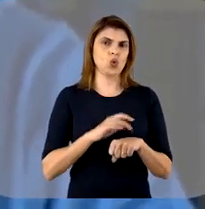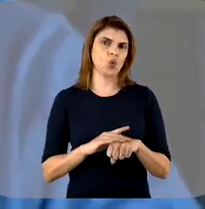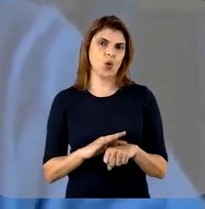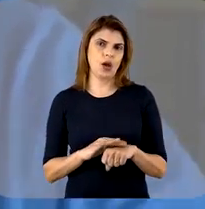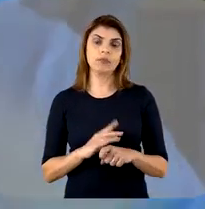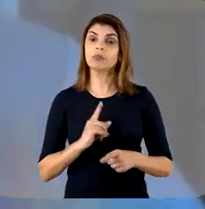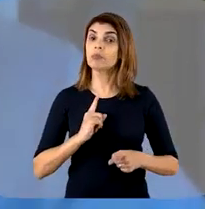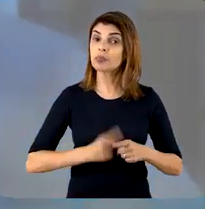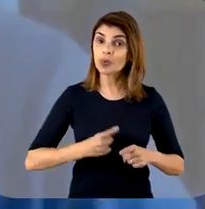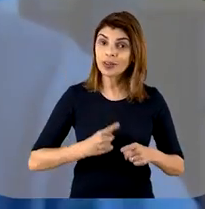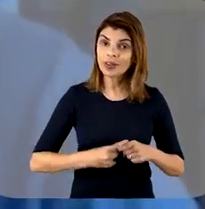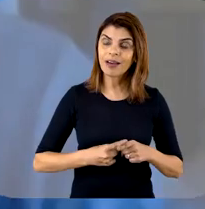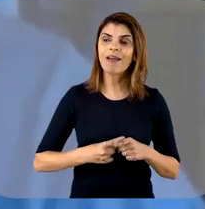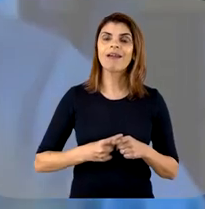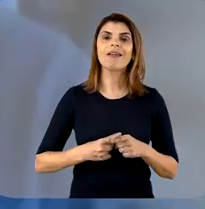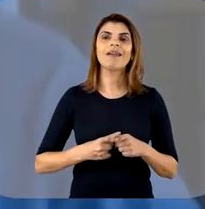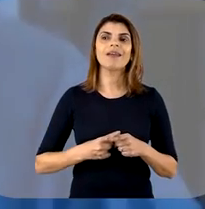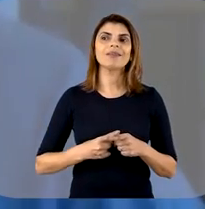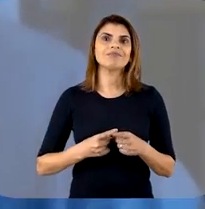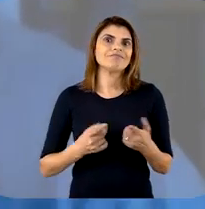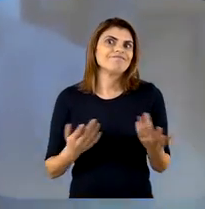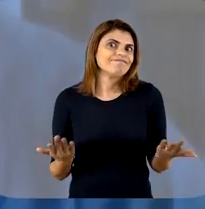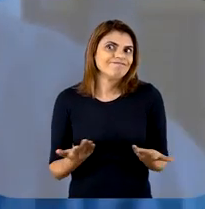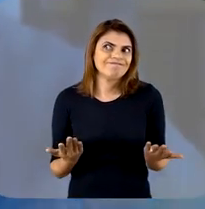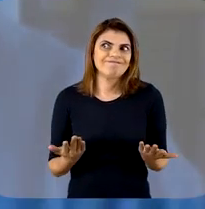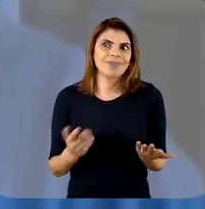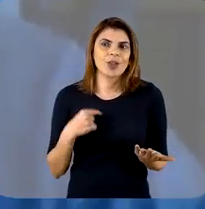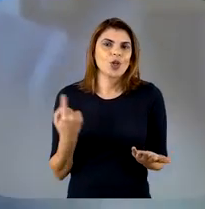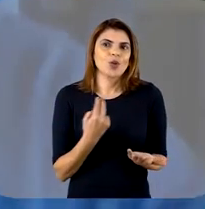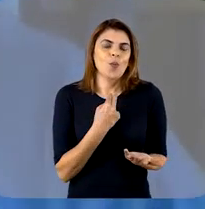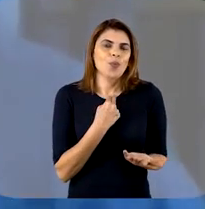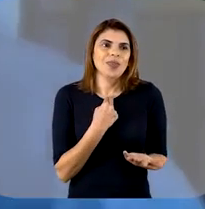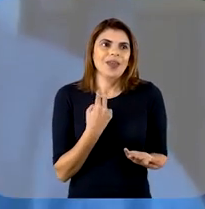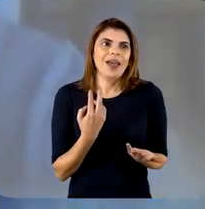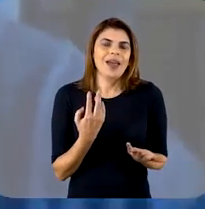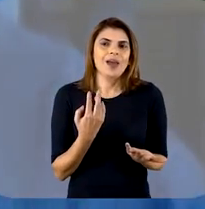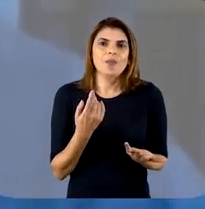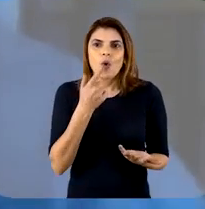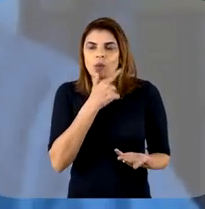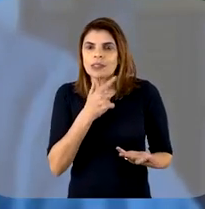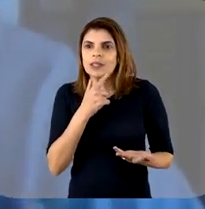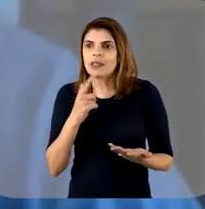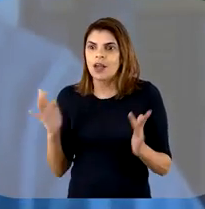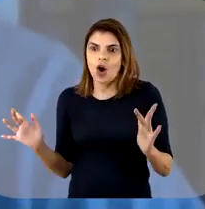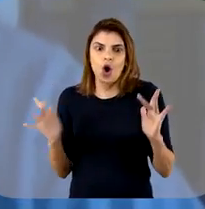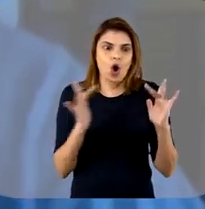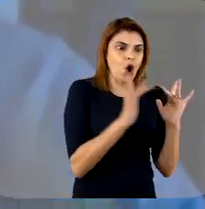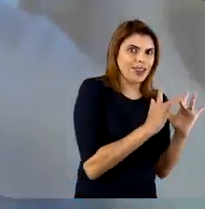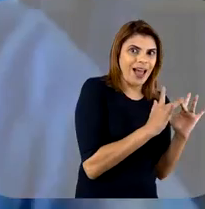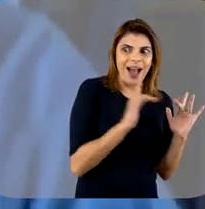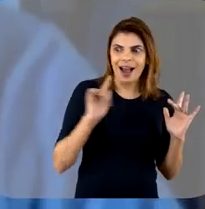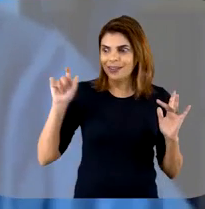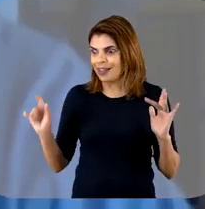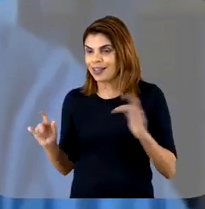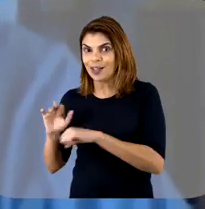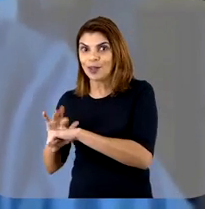porque esses é o grande, né, o indivíduo pode estar se interagindo com outros grupos, né, e transmitindo a doença.